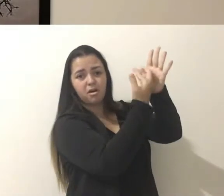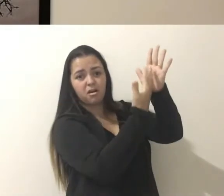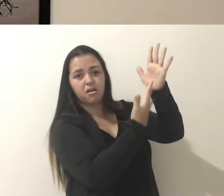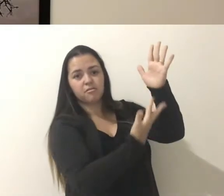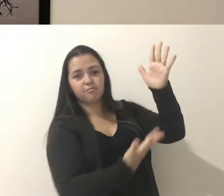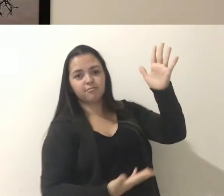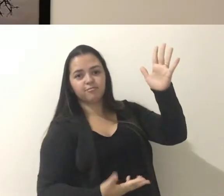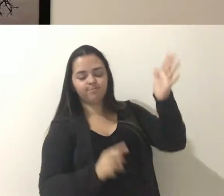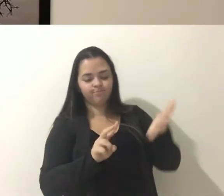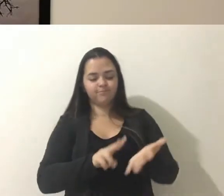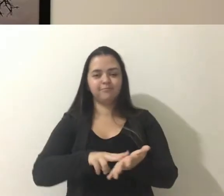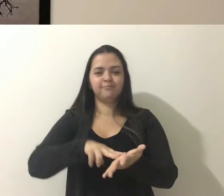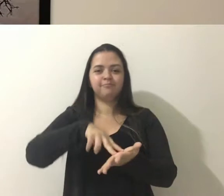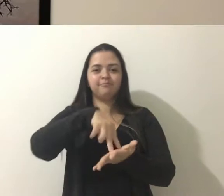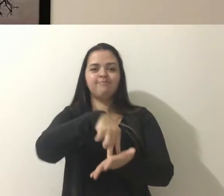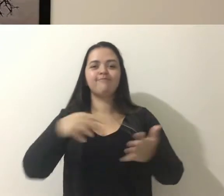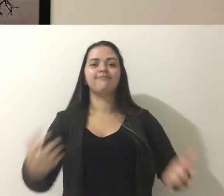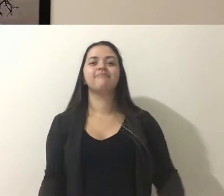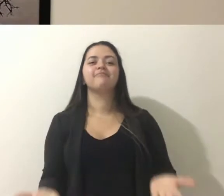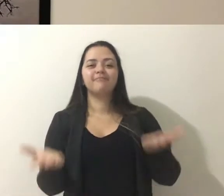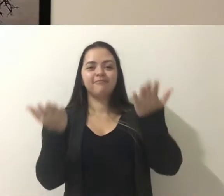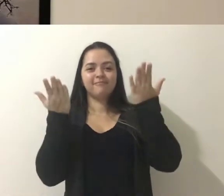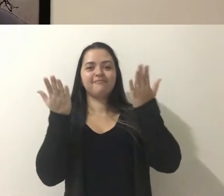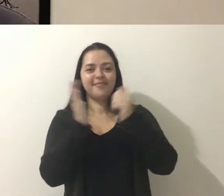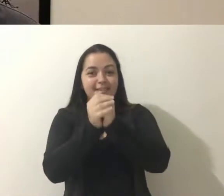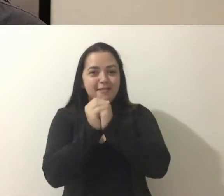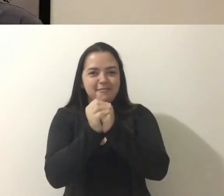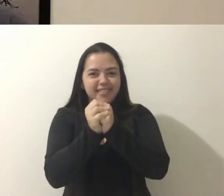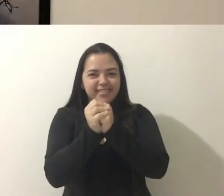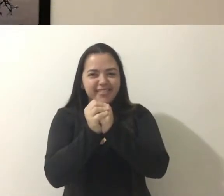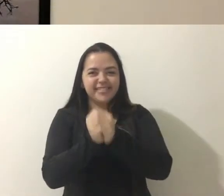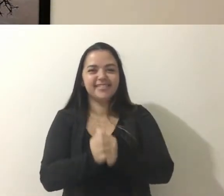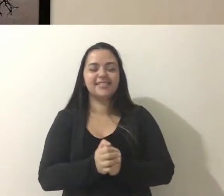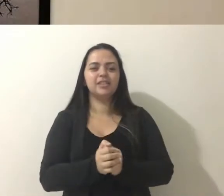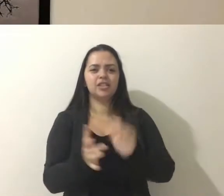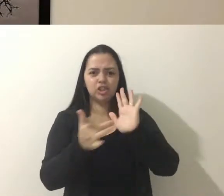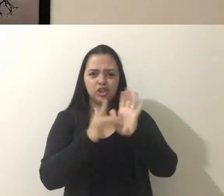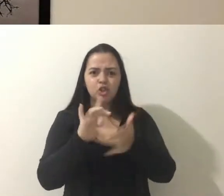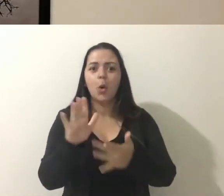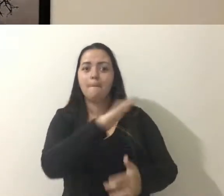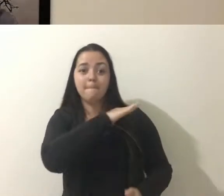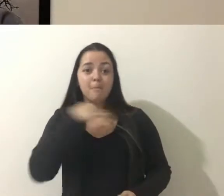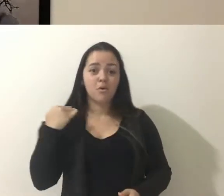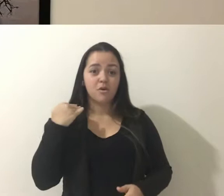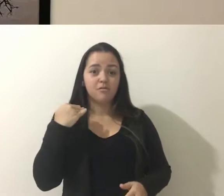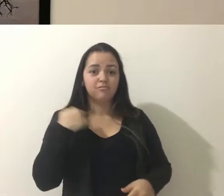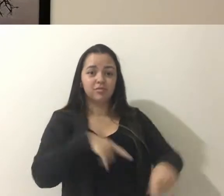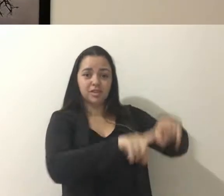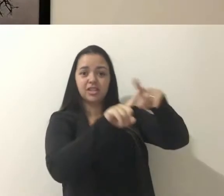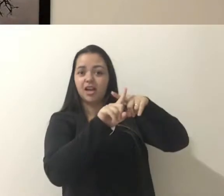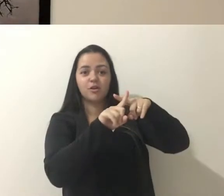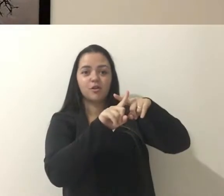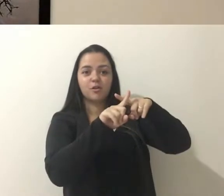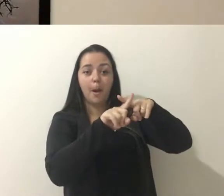Calvário, ele ressuscitou. Amém? Esse Jesus que morreu na cruz do Calvário,